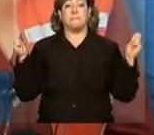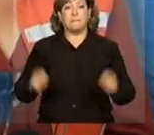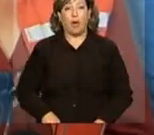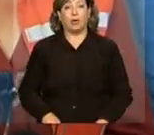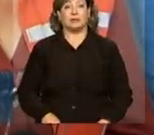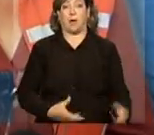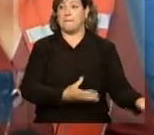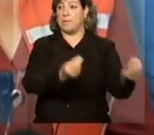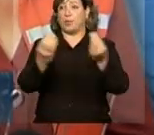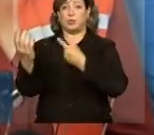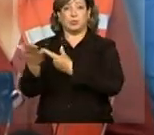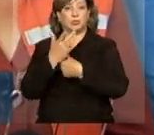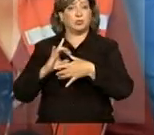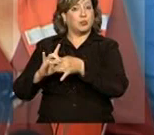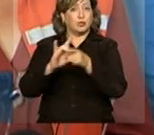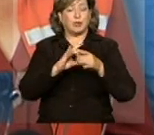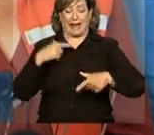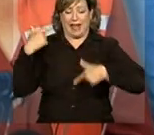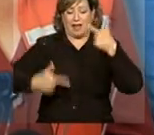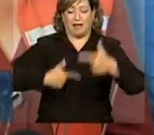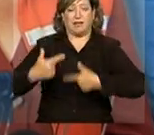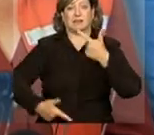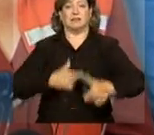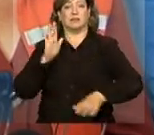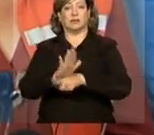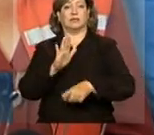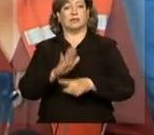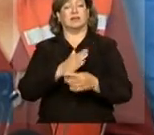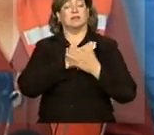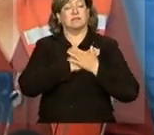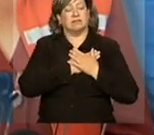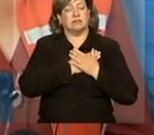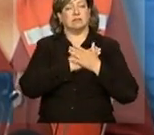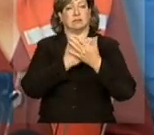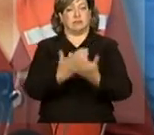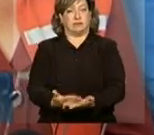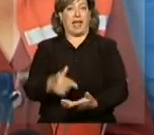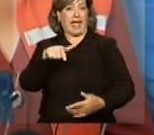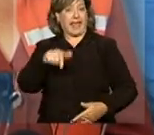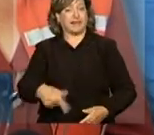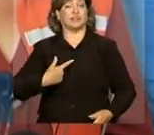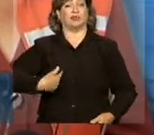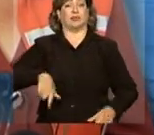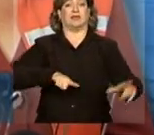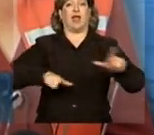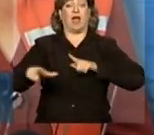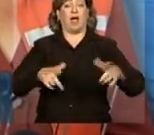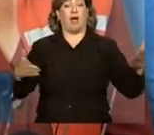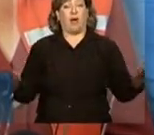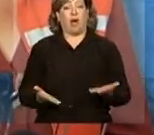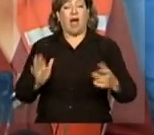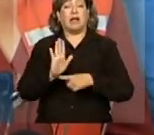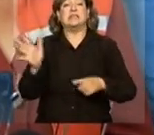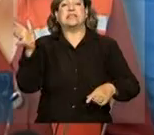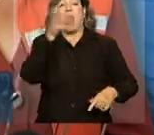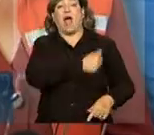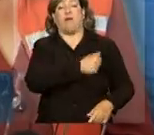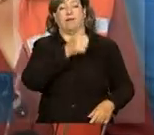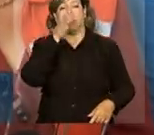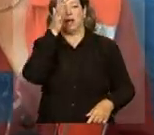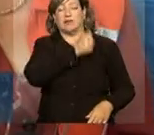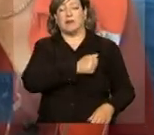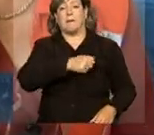essa assistência humanitária nesse momento. É essa a nossa tarefa agora, de salvar vidas, de tentar retirar pessoas de